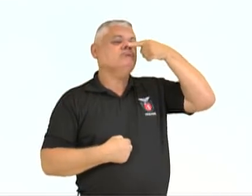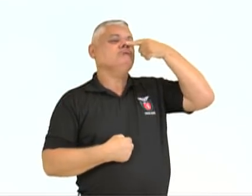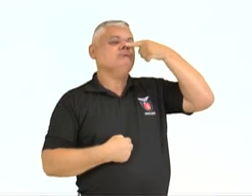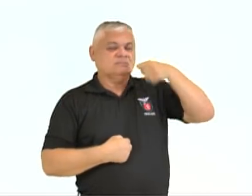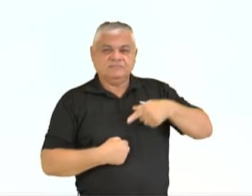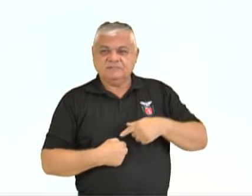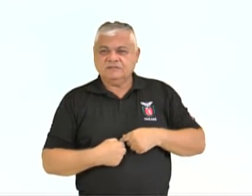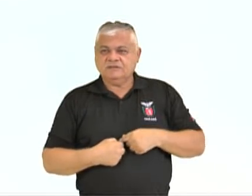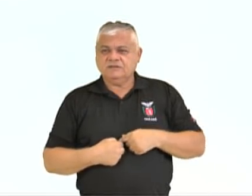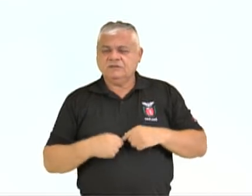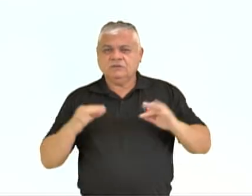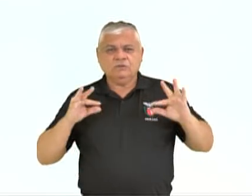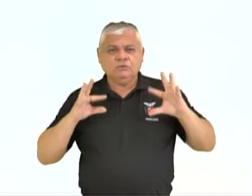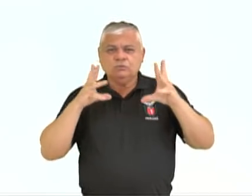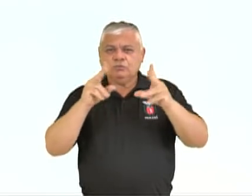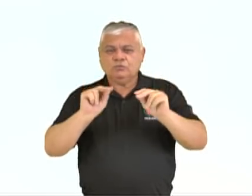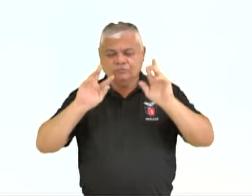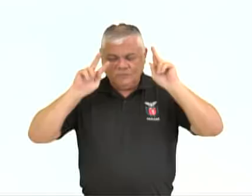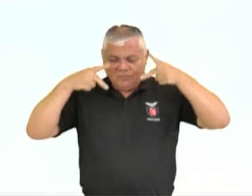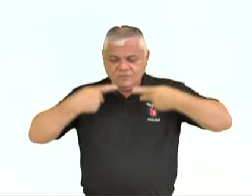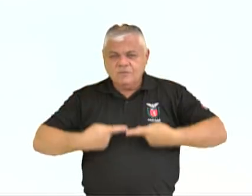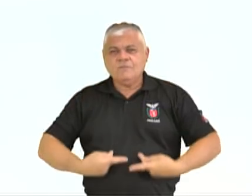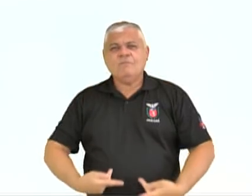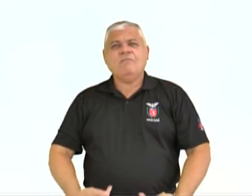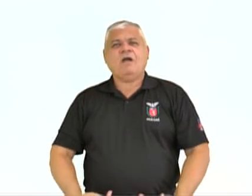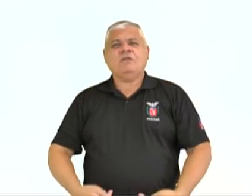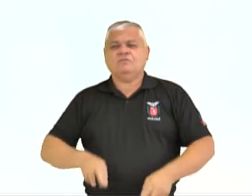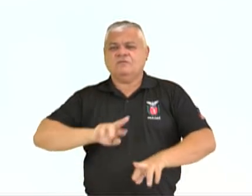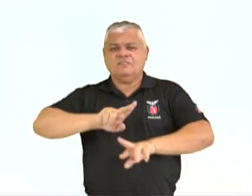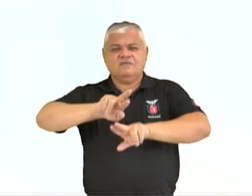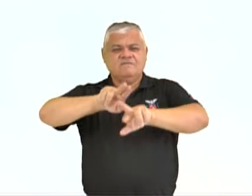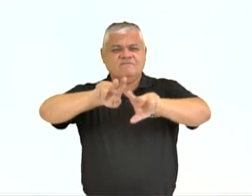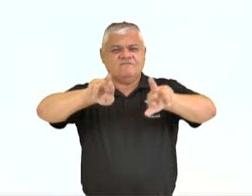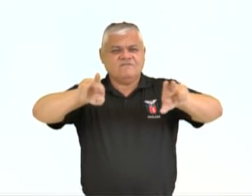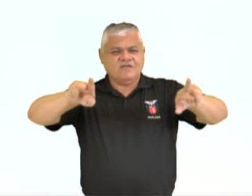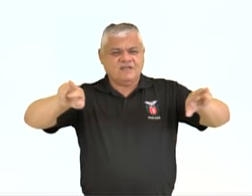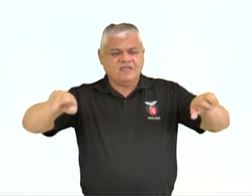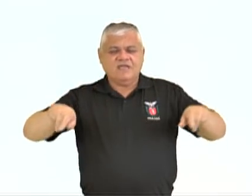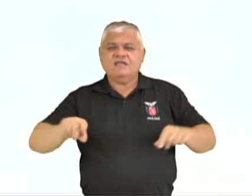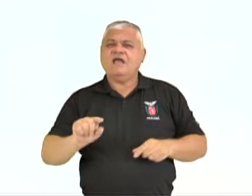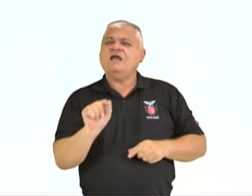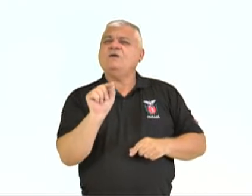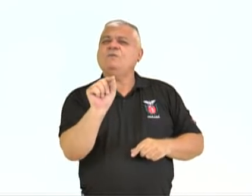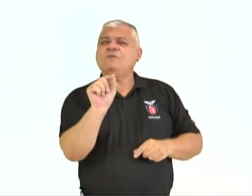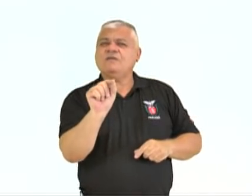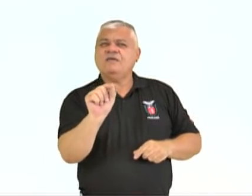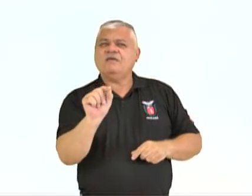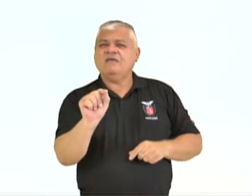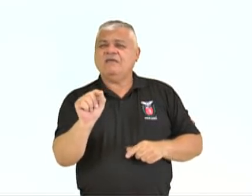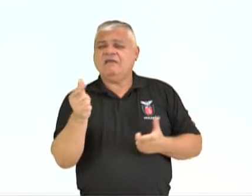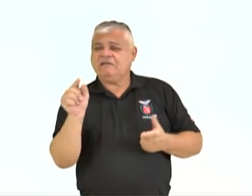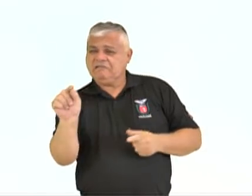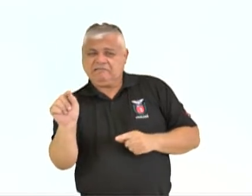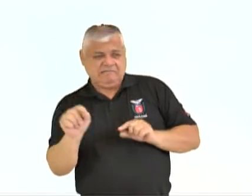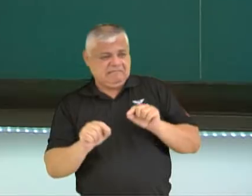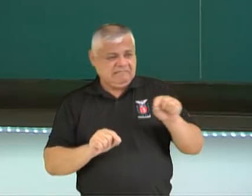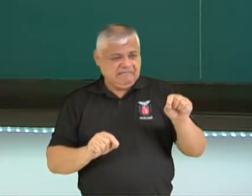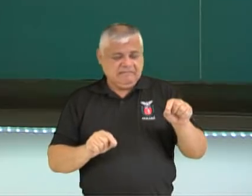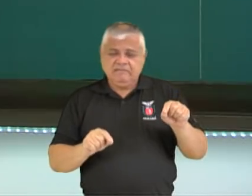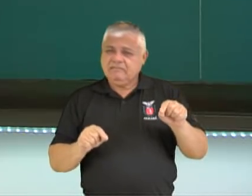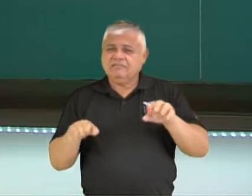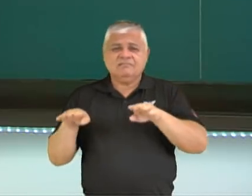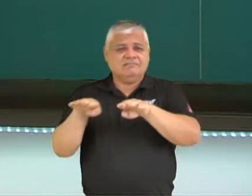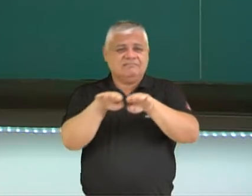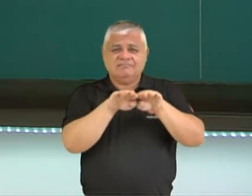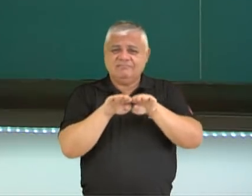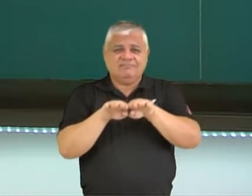arrebitado. Tudo é humano, bem diferente. Assim, assado, todos